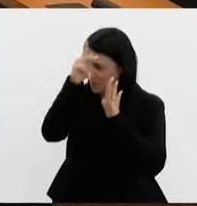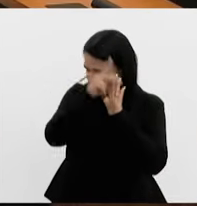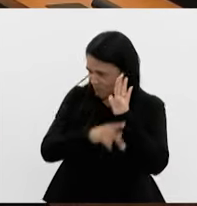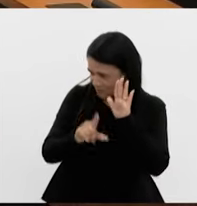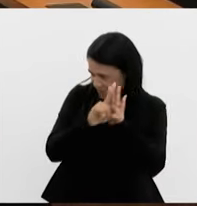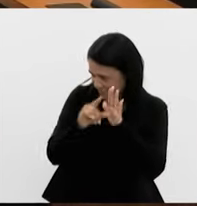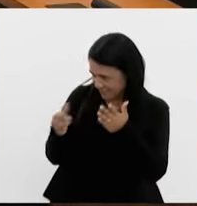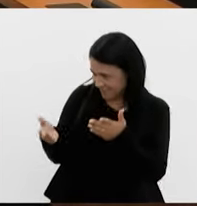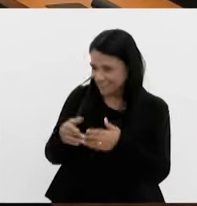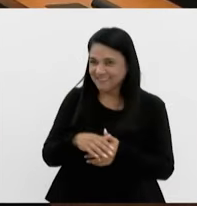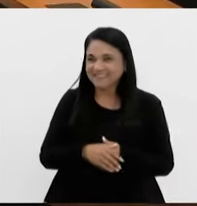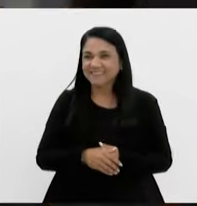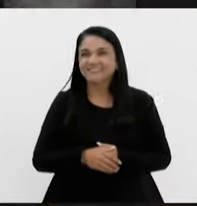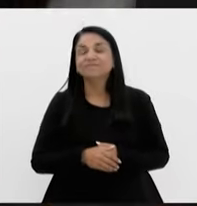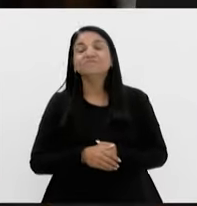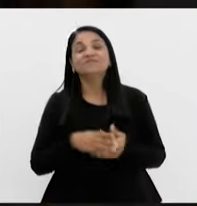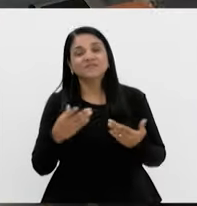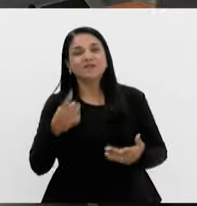projeto